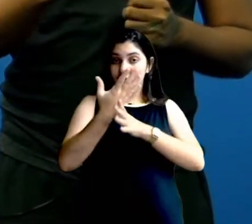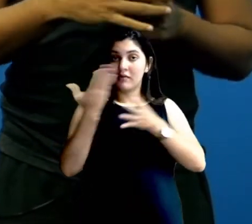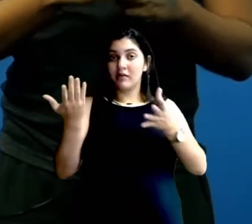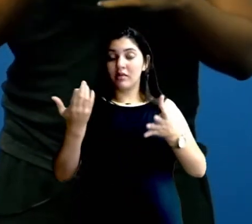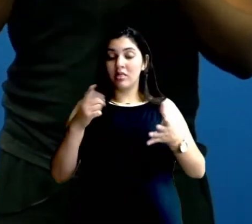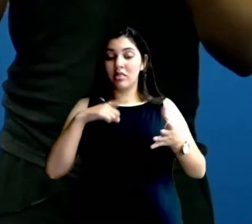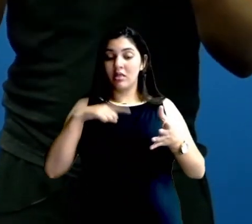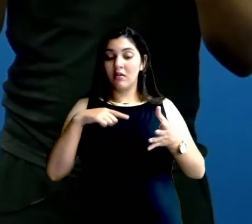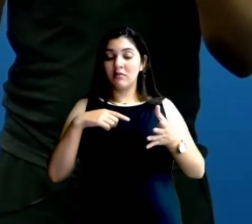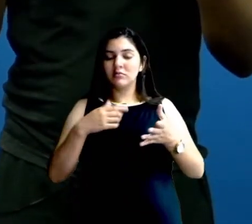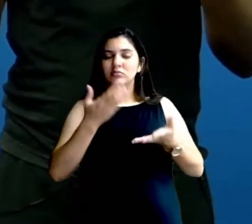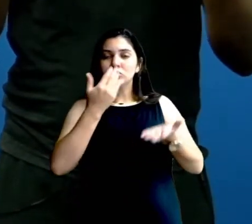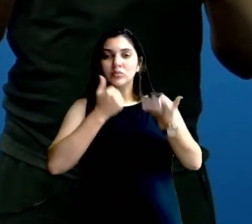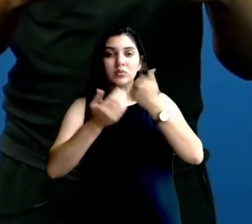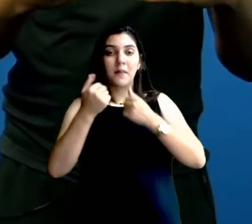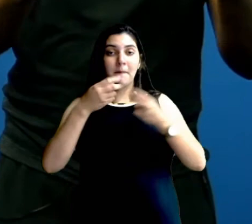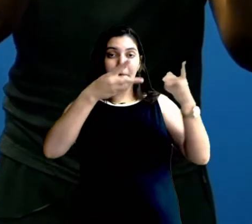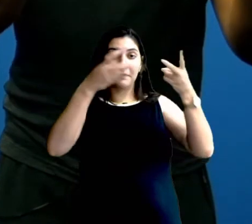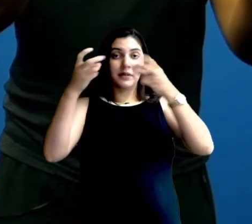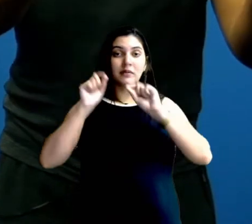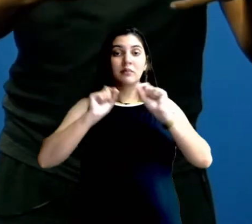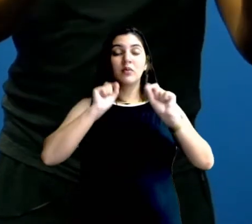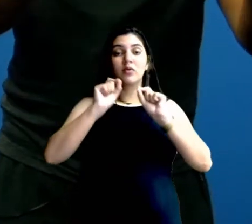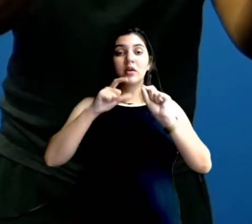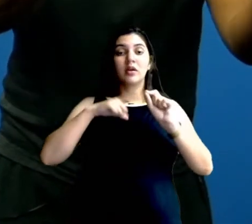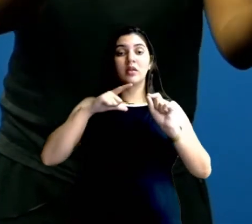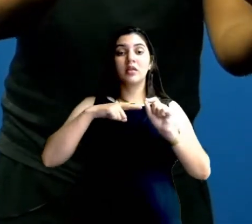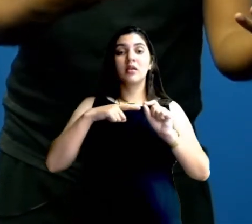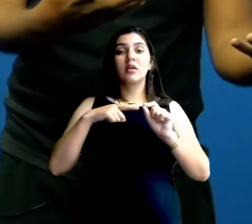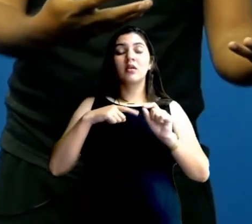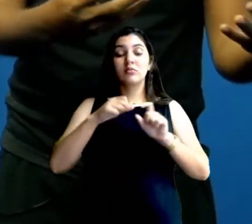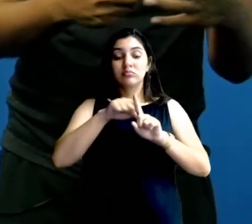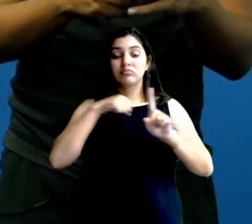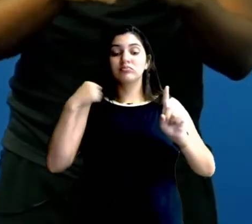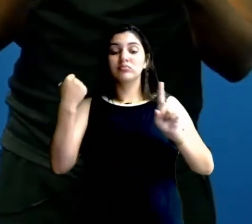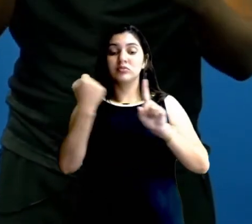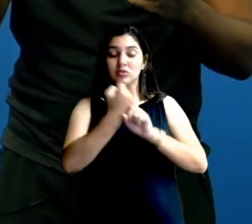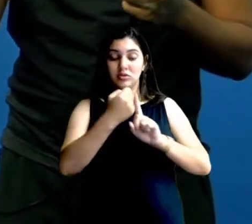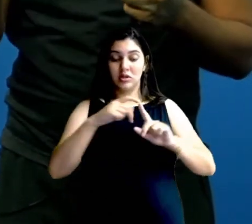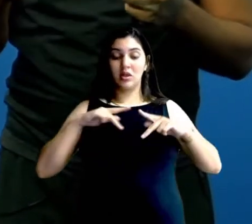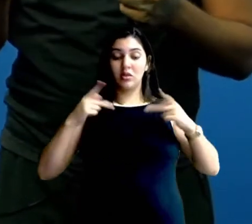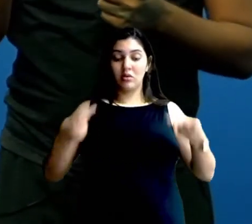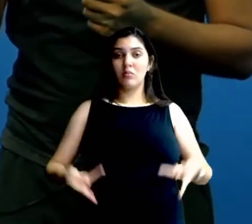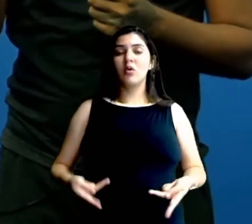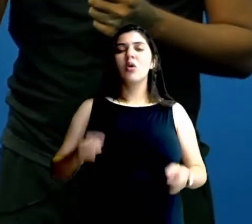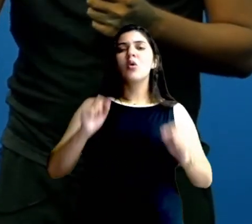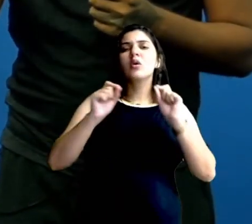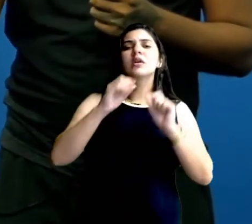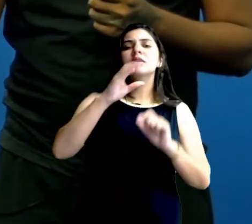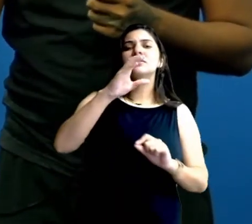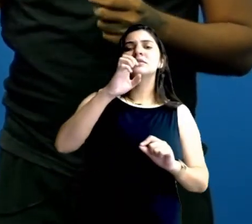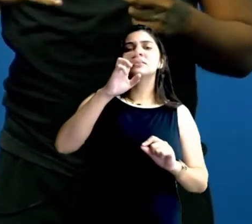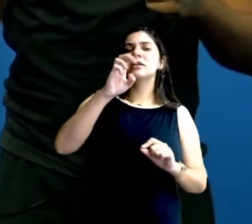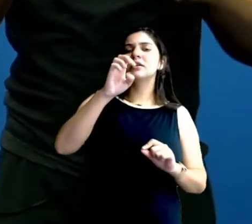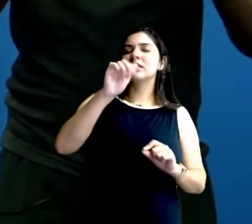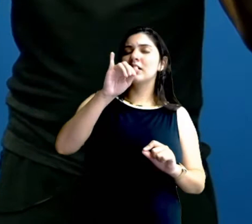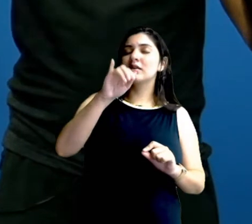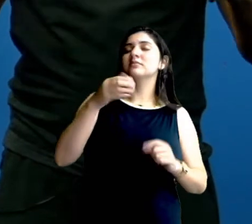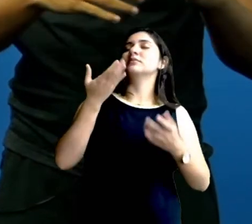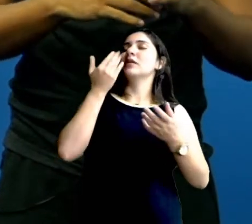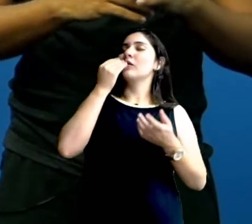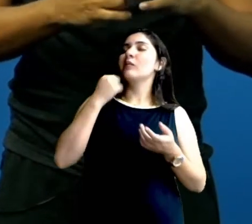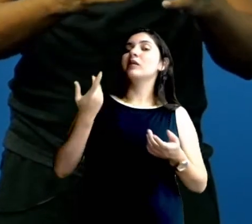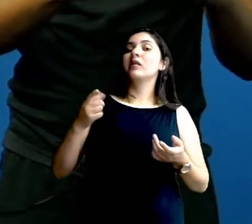de cereais eles percebendo que ali existia uma eles têm uma sociedade humana Professor o que é os cereais eram os alimentos